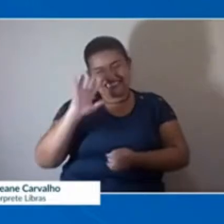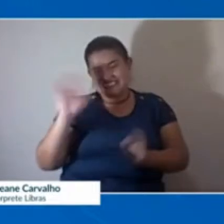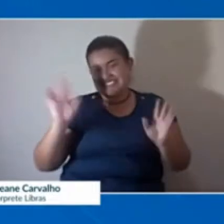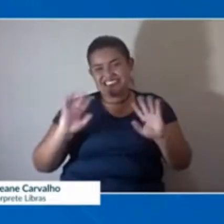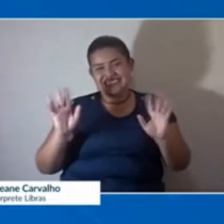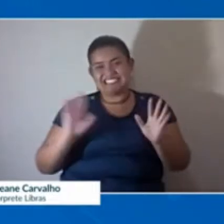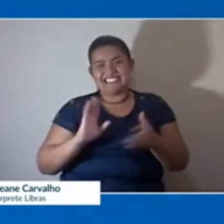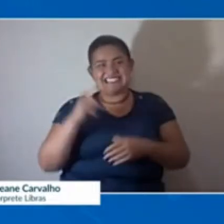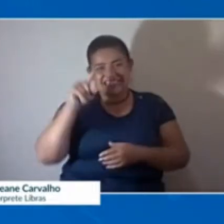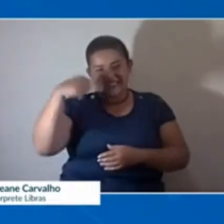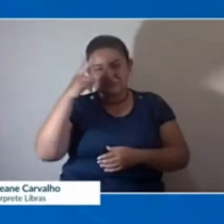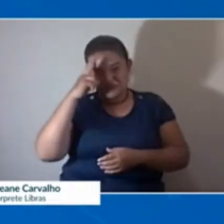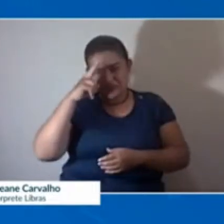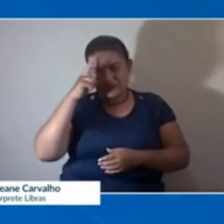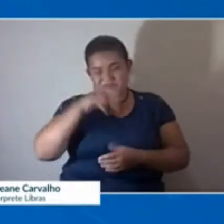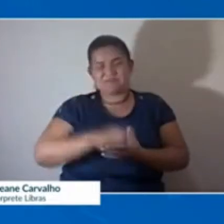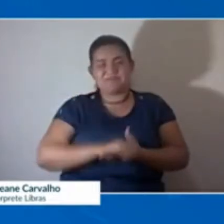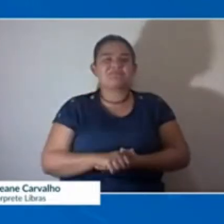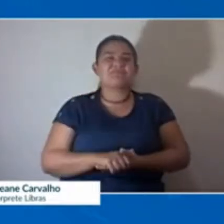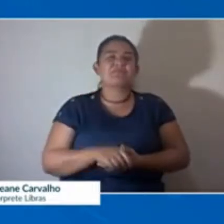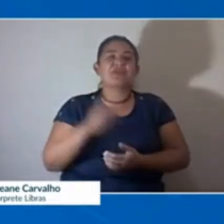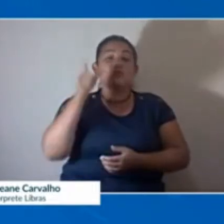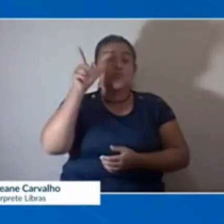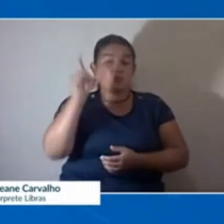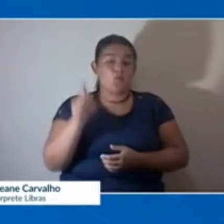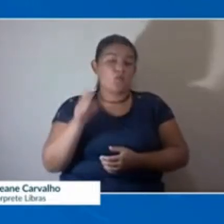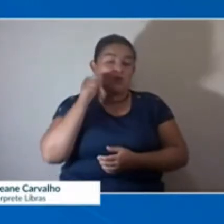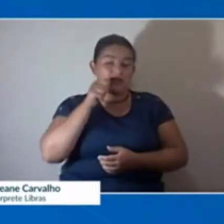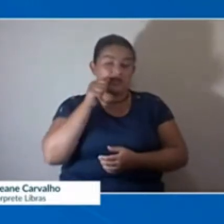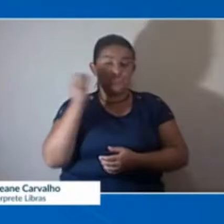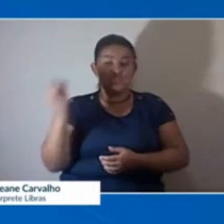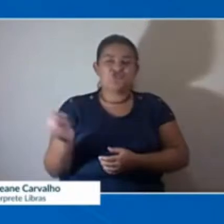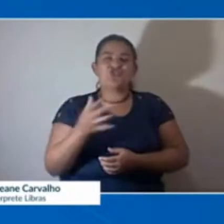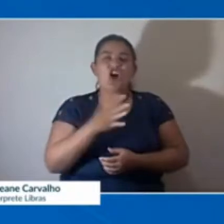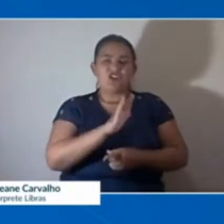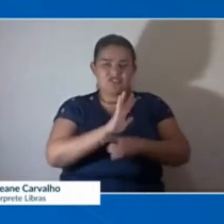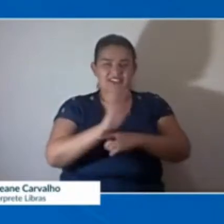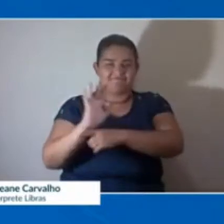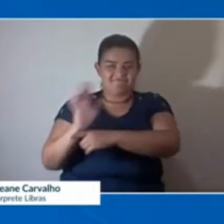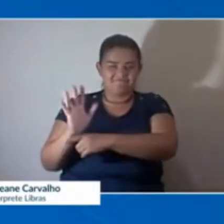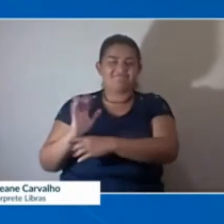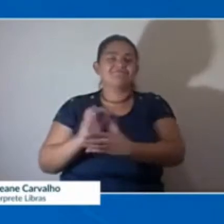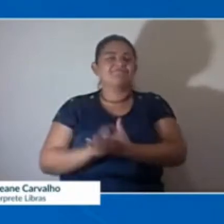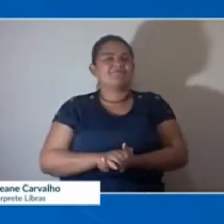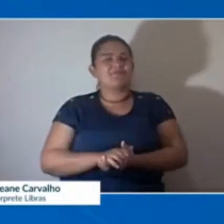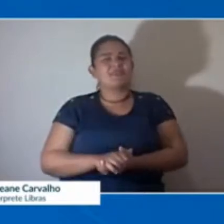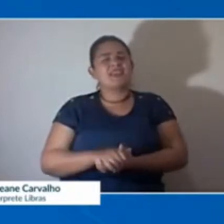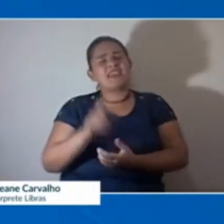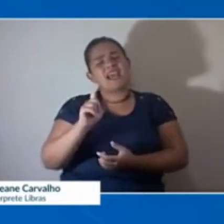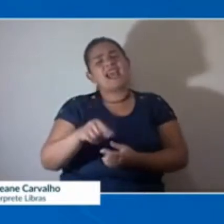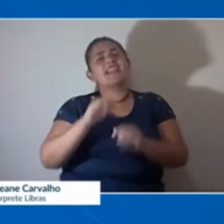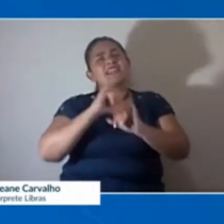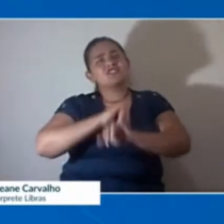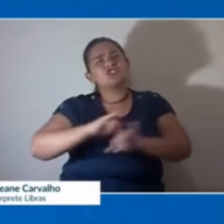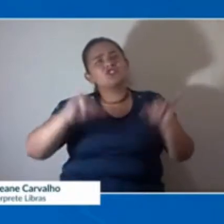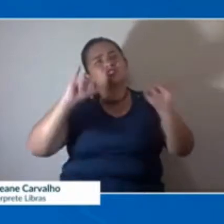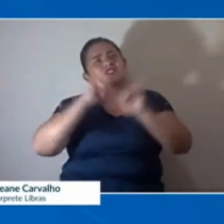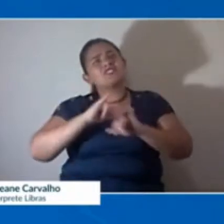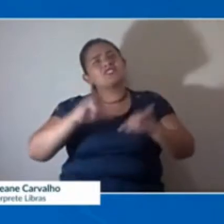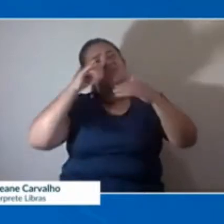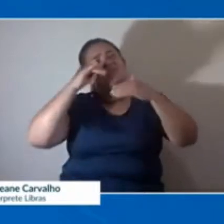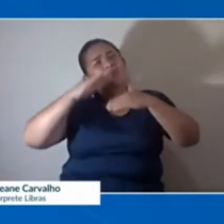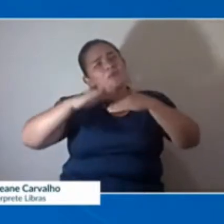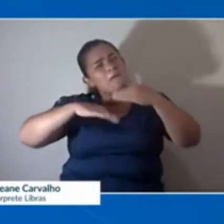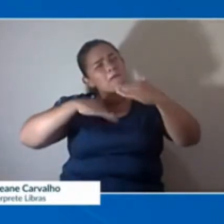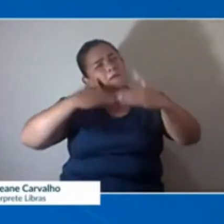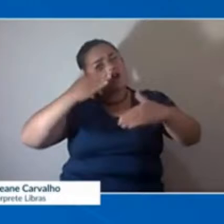Mas ela é uma jovem cineasta, né? E ela dizia justamente isso, que nos processos de